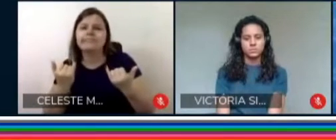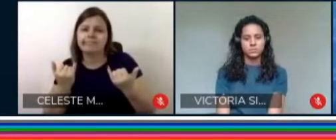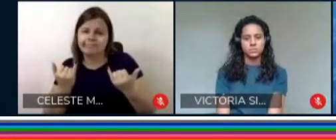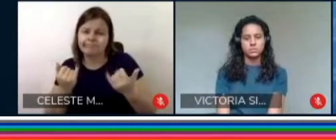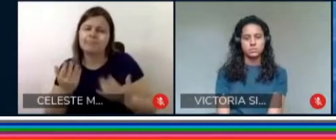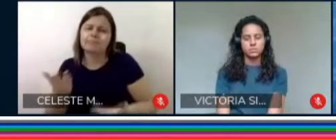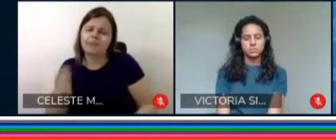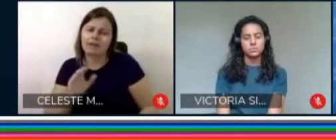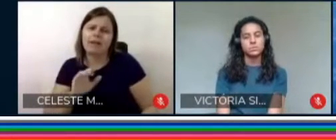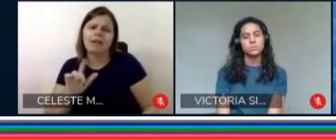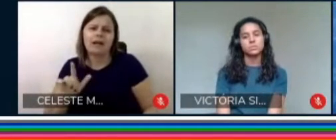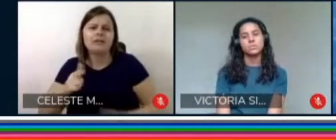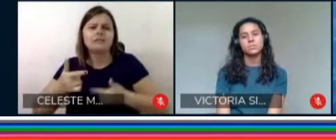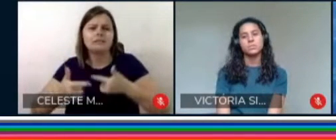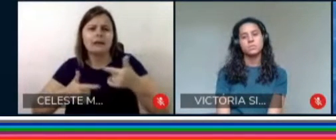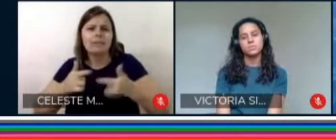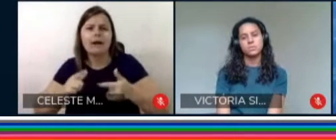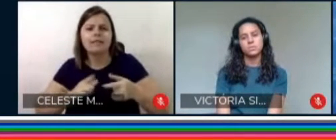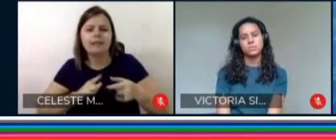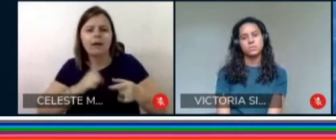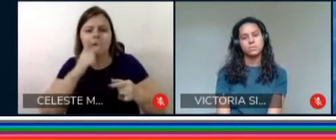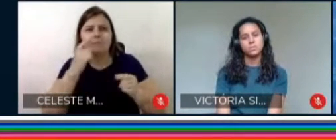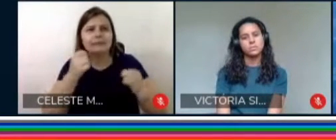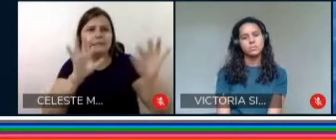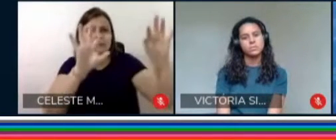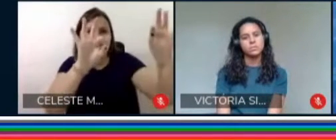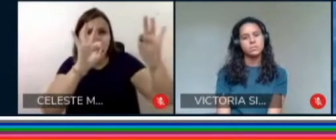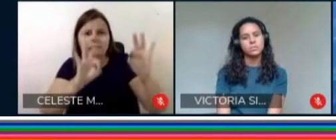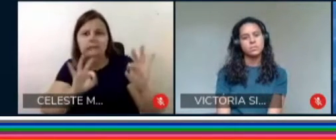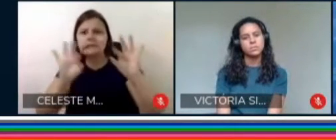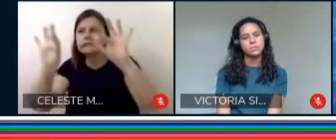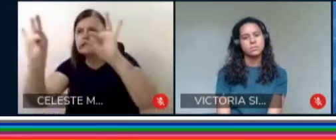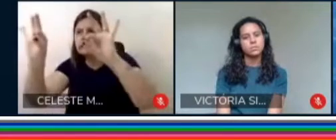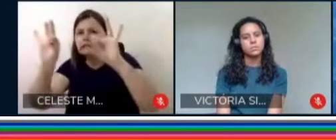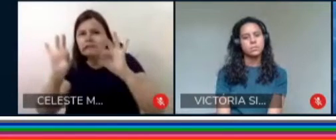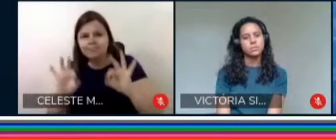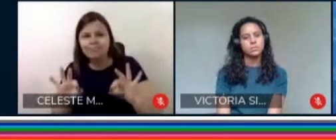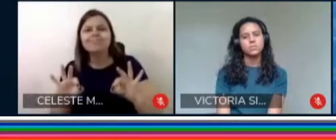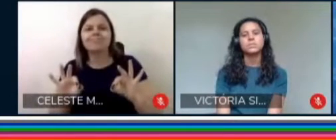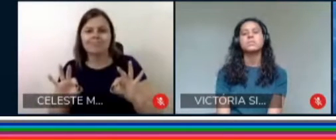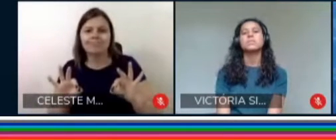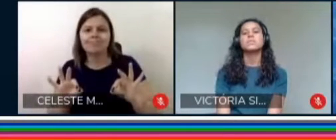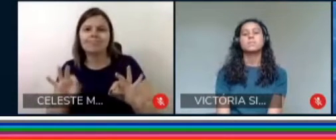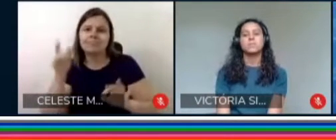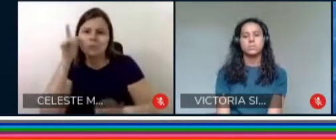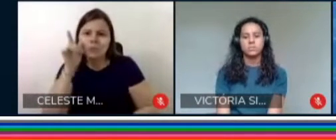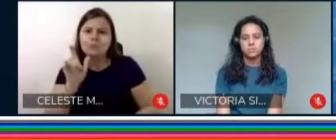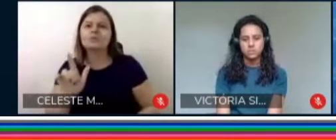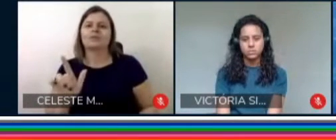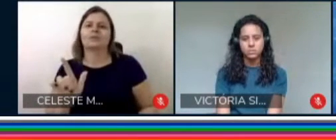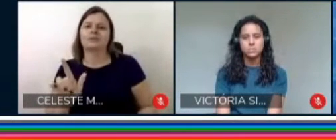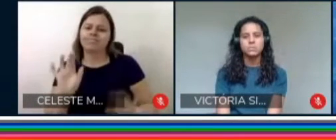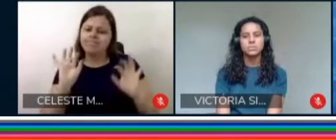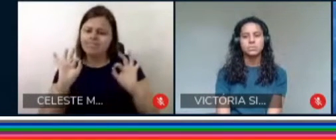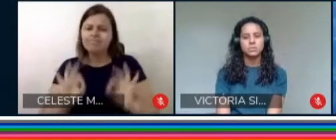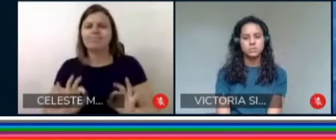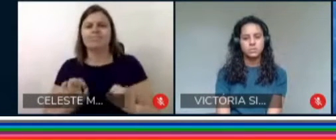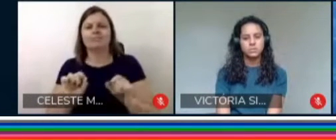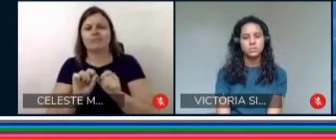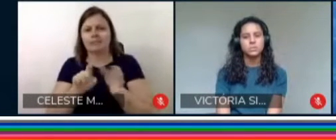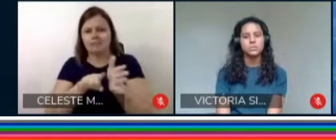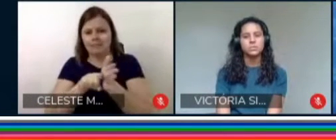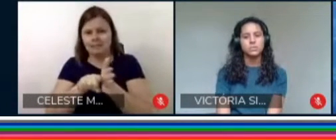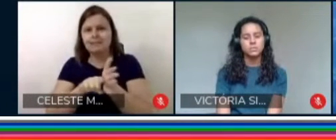têm recortes e a gente fala aqui de fazer esses recortes para conseguir fazer efetivamente a sua